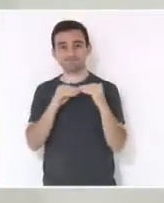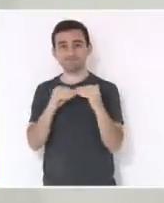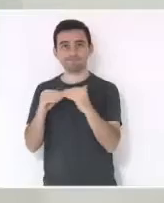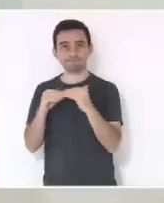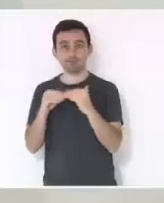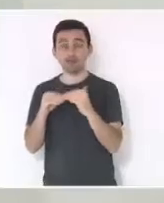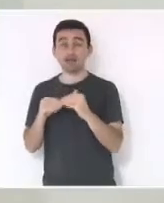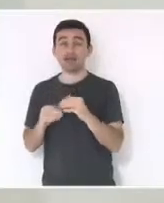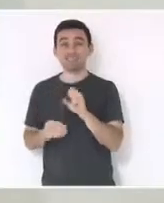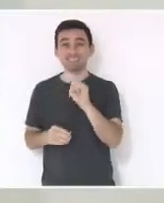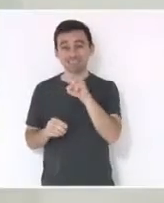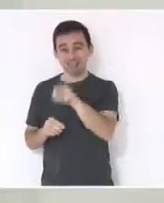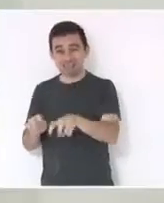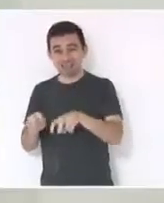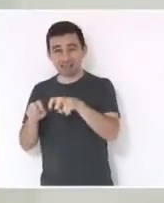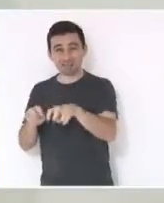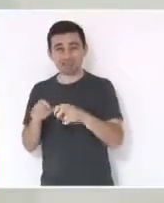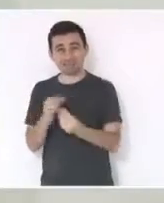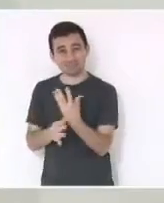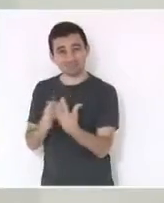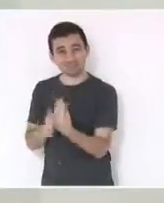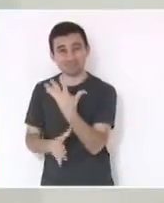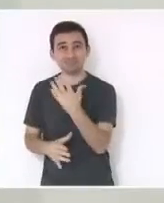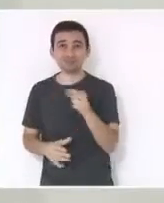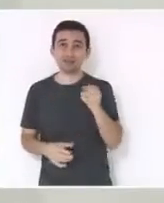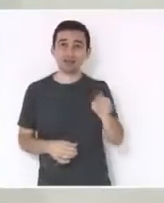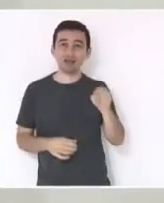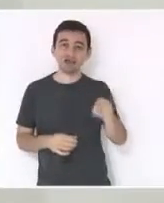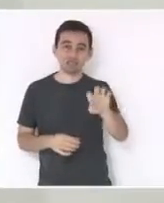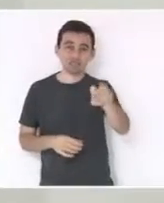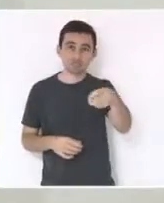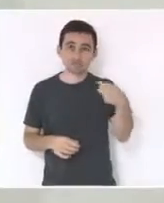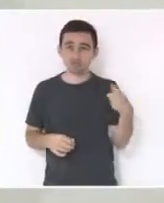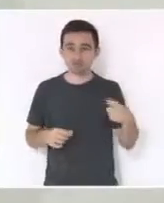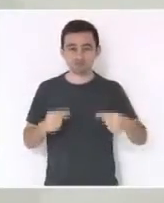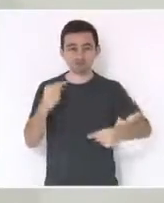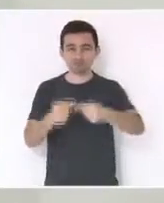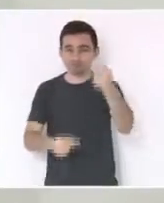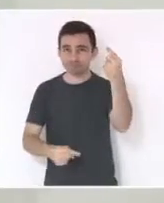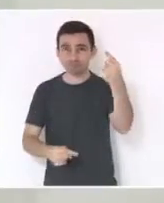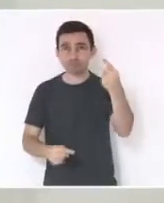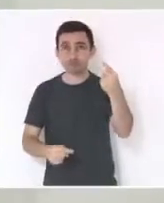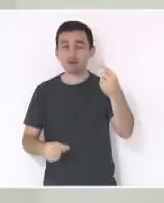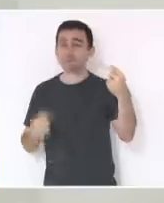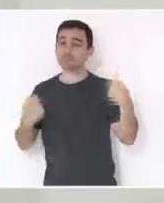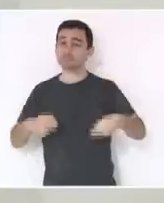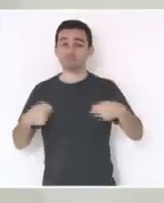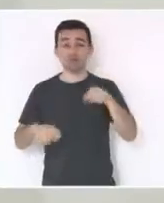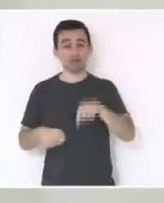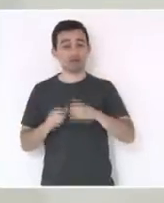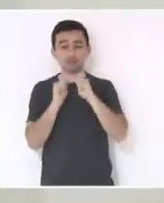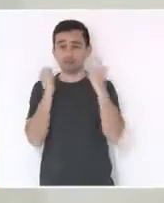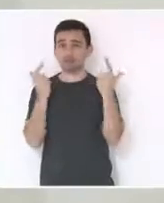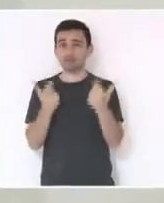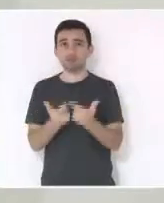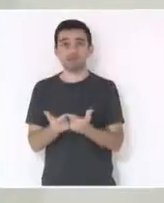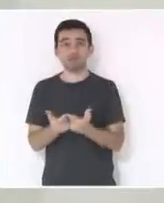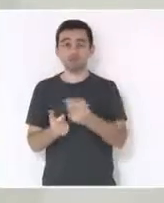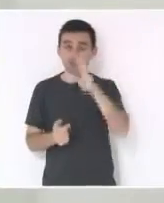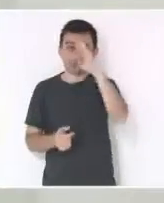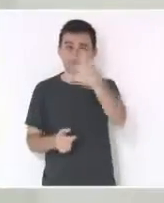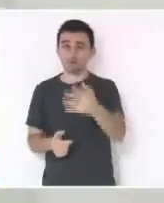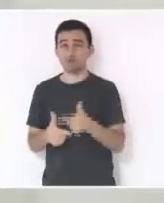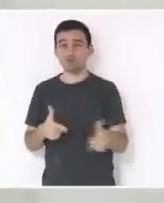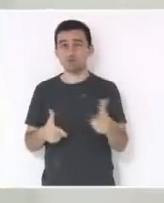executivo cabe ao parlamento resolver mas eles estarão trazendo um problema grave para o